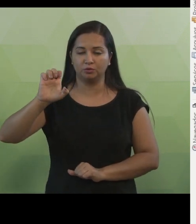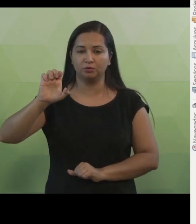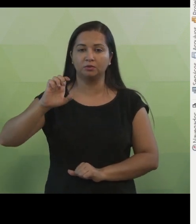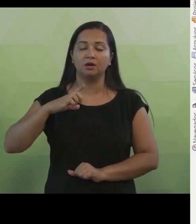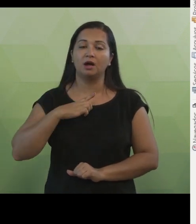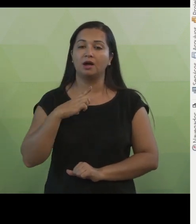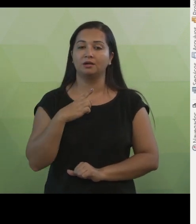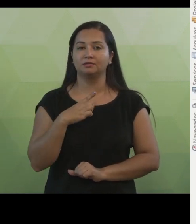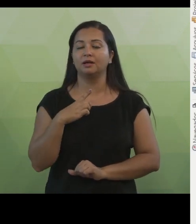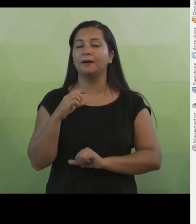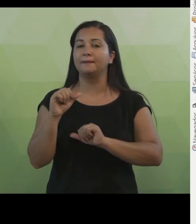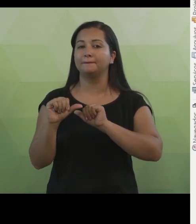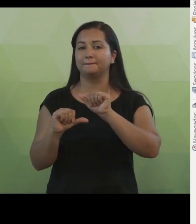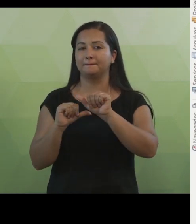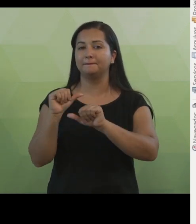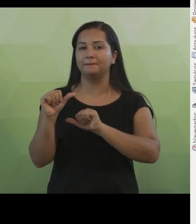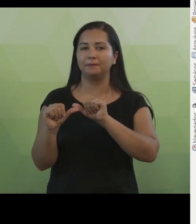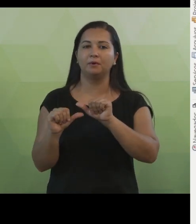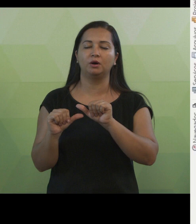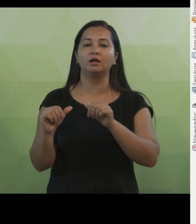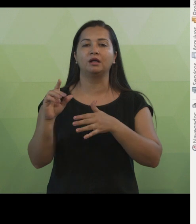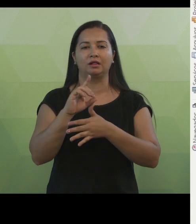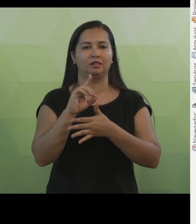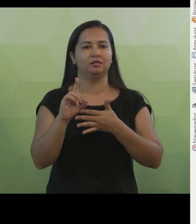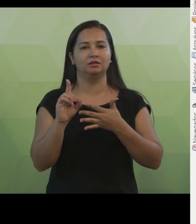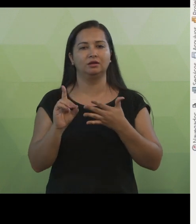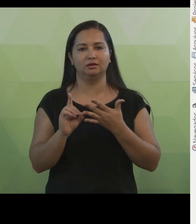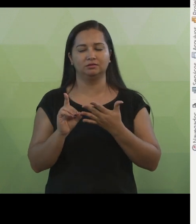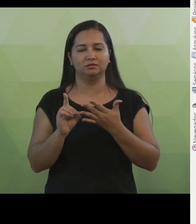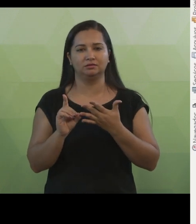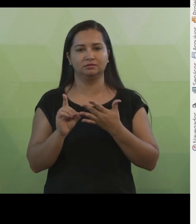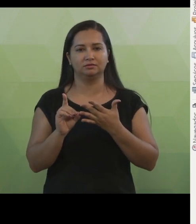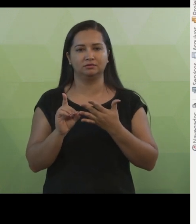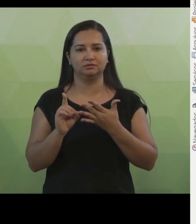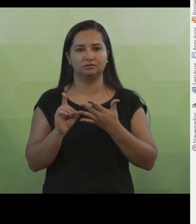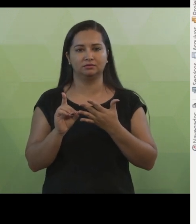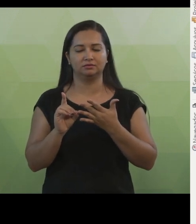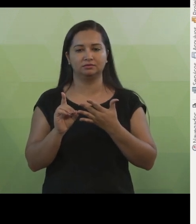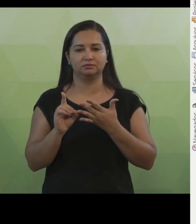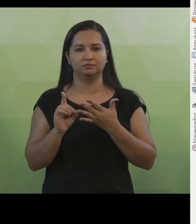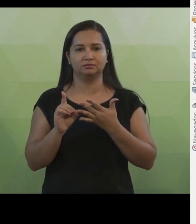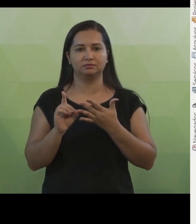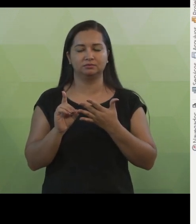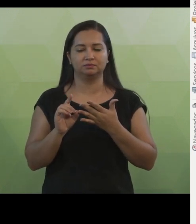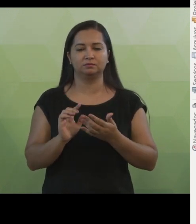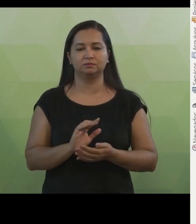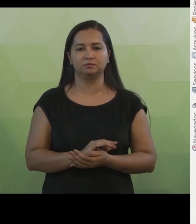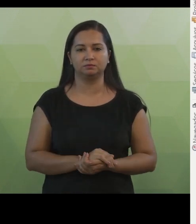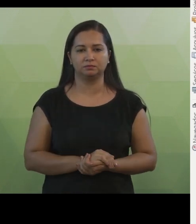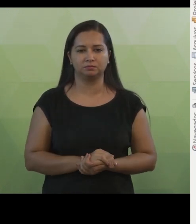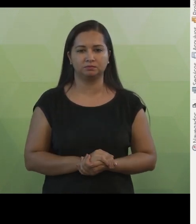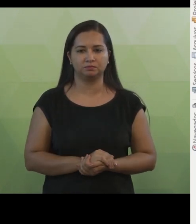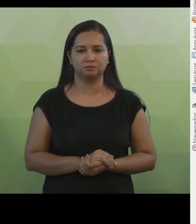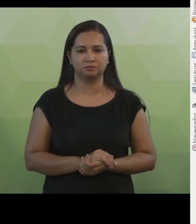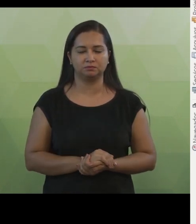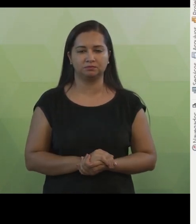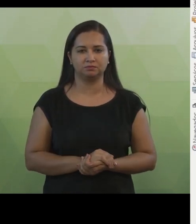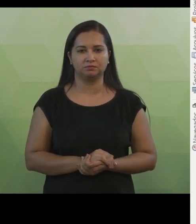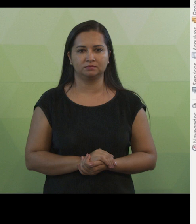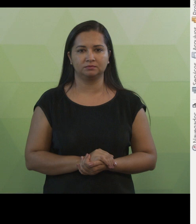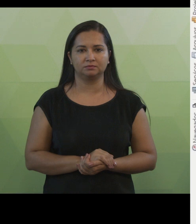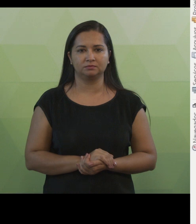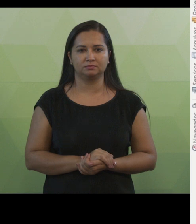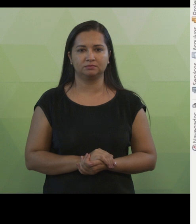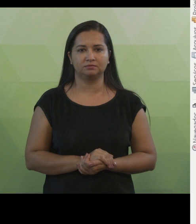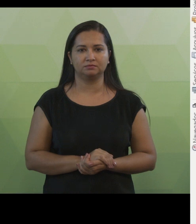o 4,75 virou apenas 4. E aqui foi impresso o valor. Então, na conversão de um